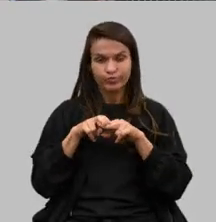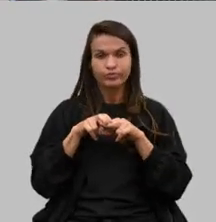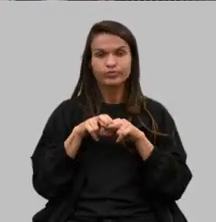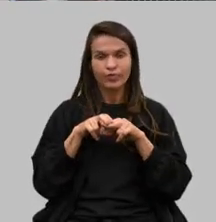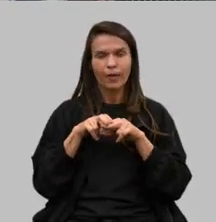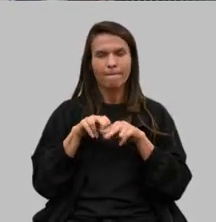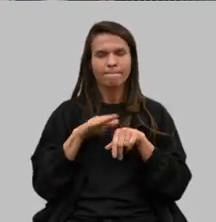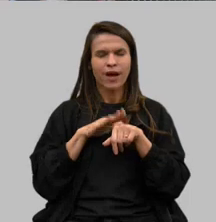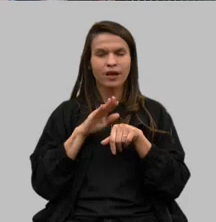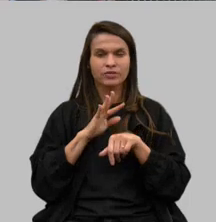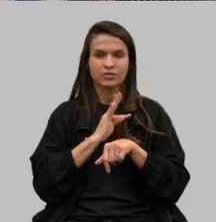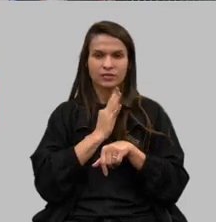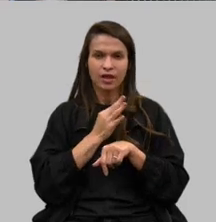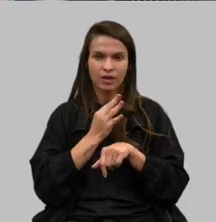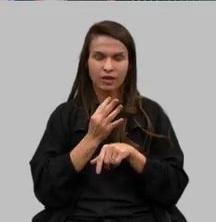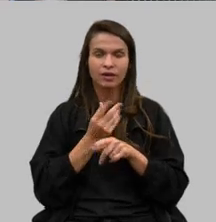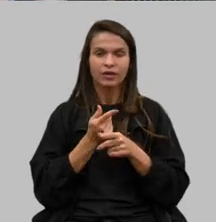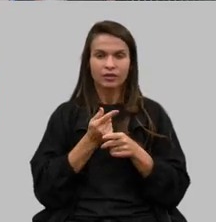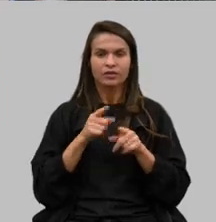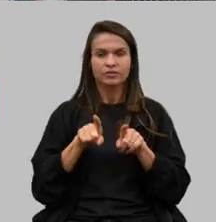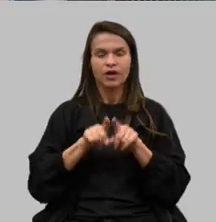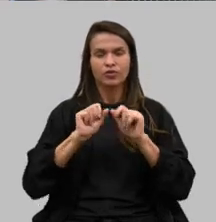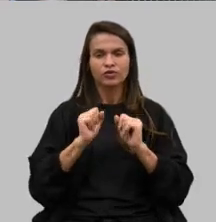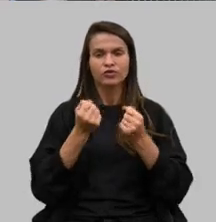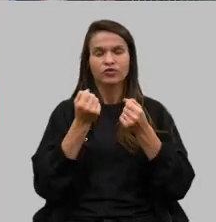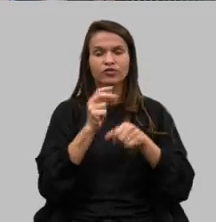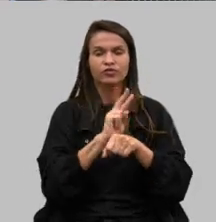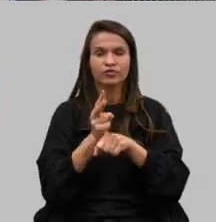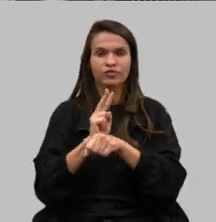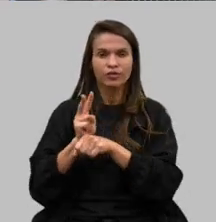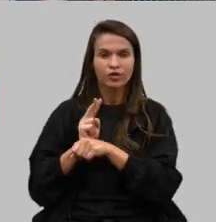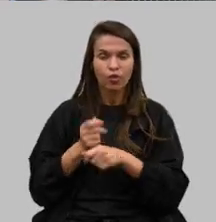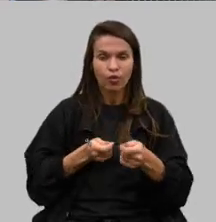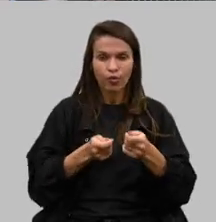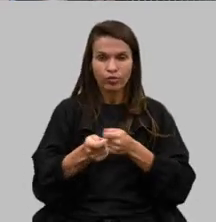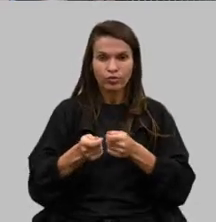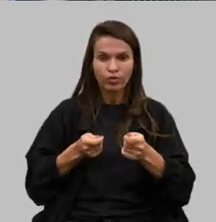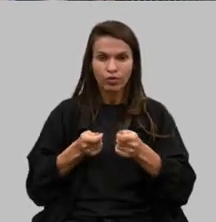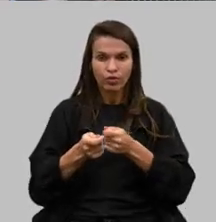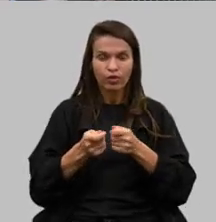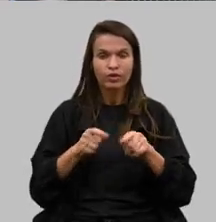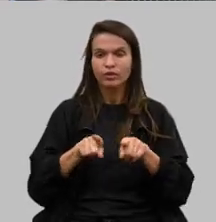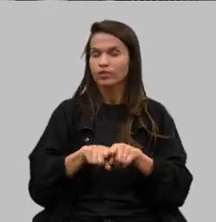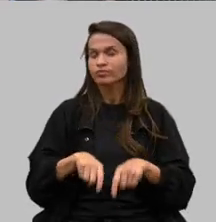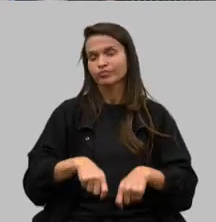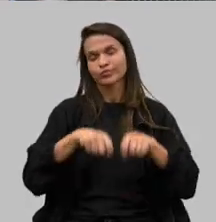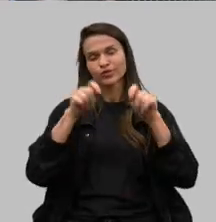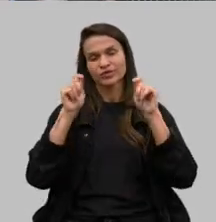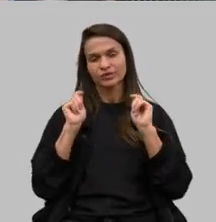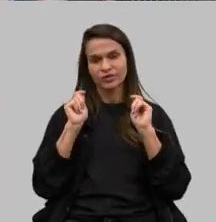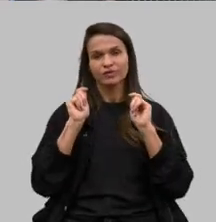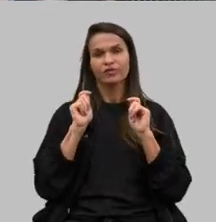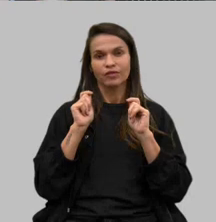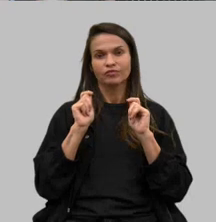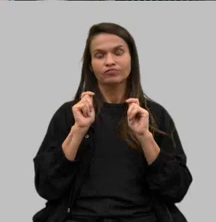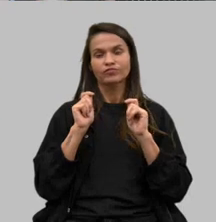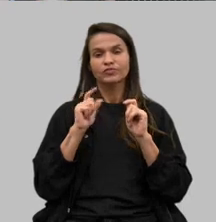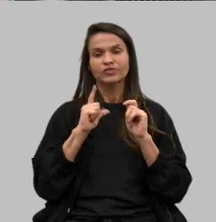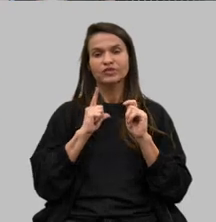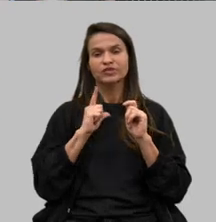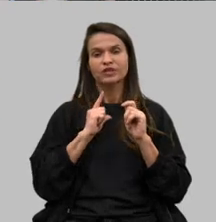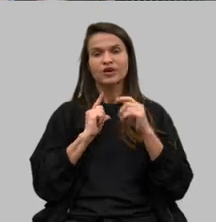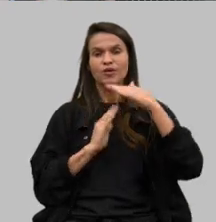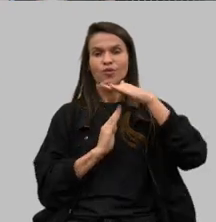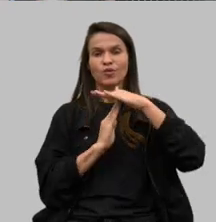técnica até em que Pese todo o nosso esforço de fiscalização e controle eh não foi possível cumprir o prazo